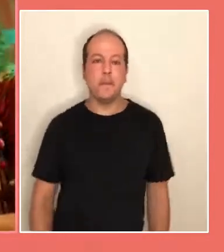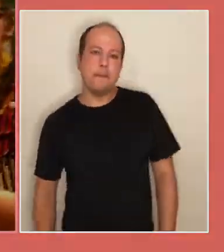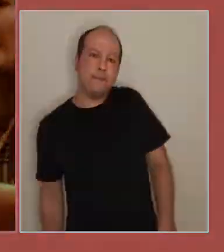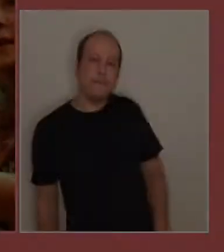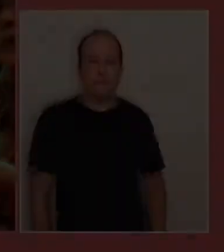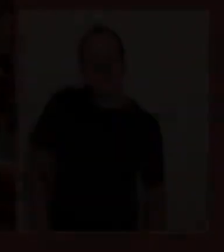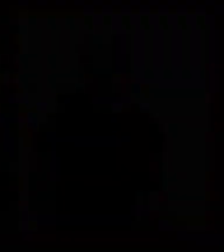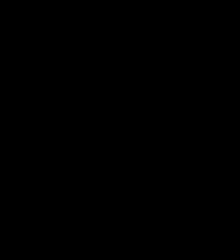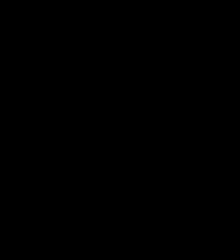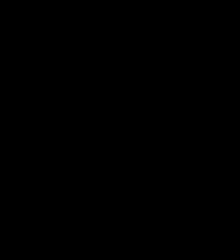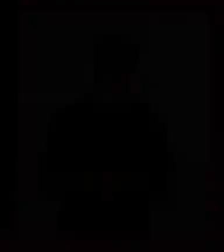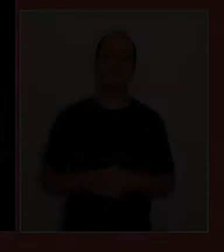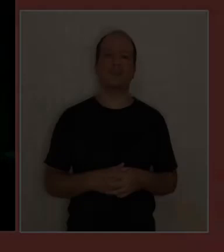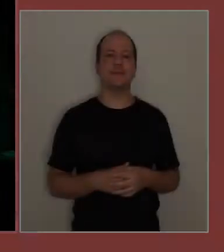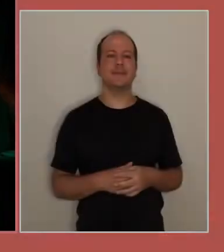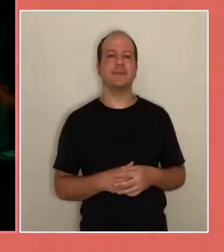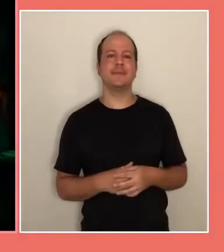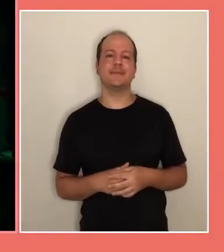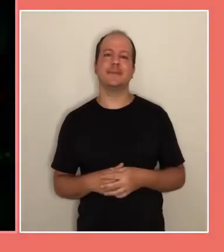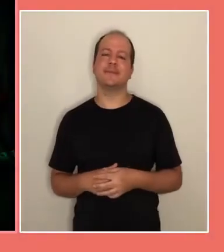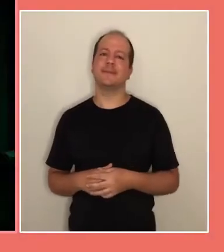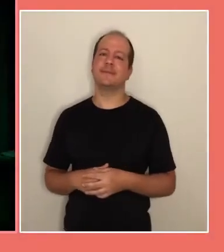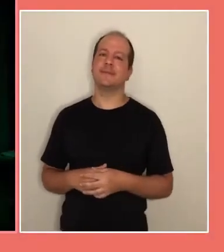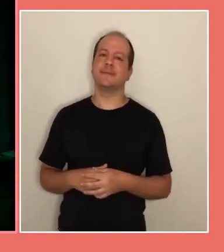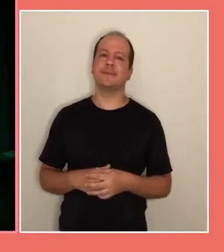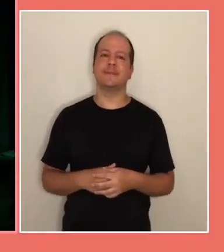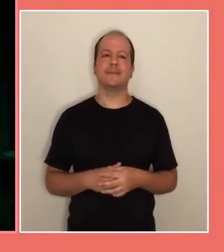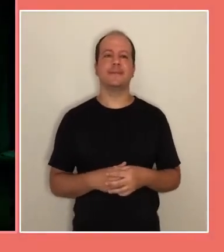buscari, taia bli hapsi bakari.